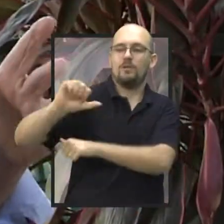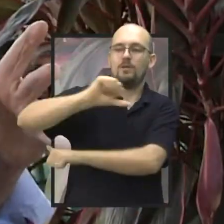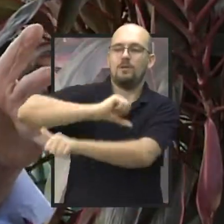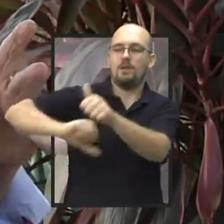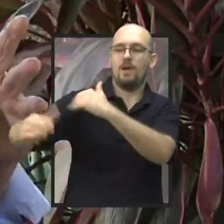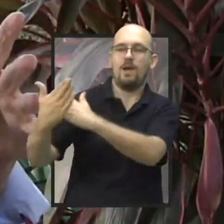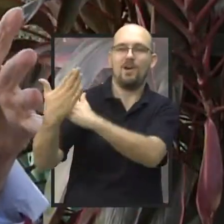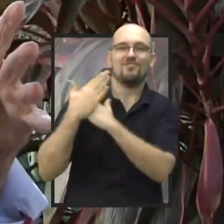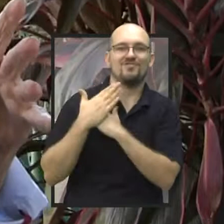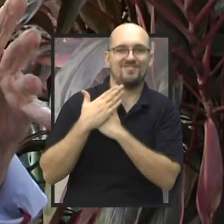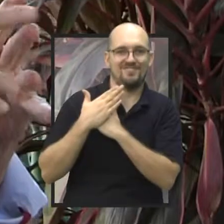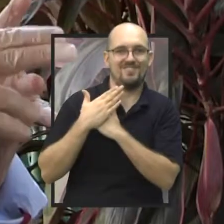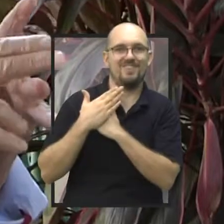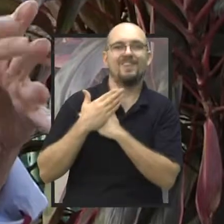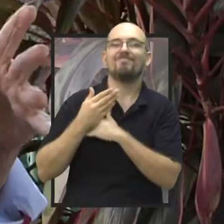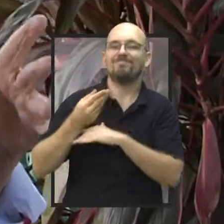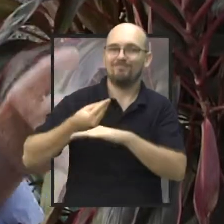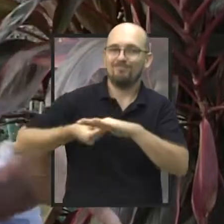Corrigiram isso,